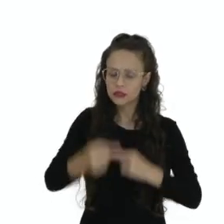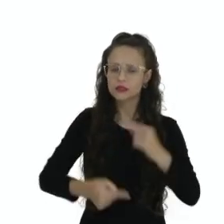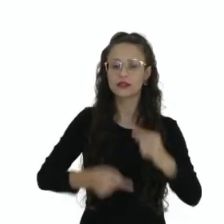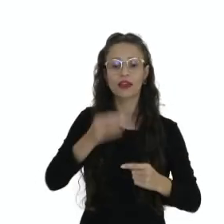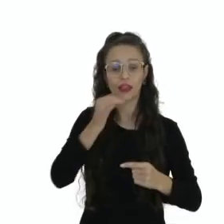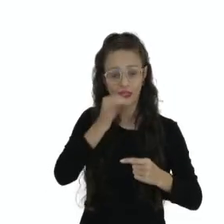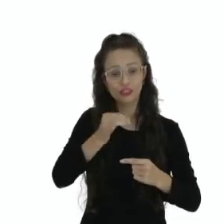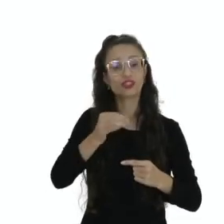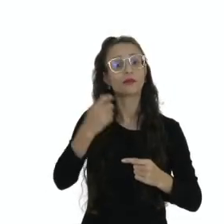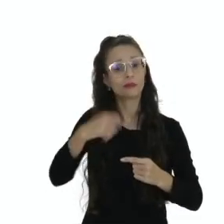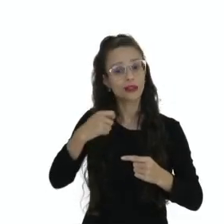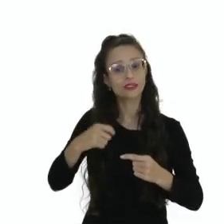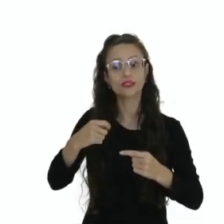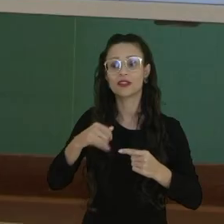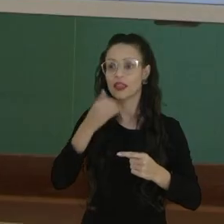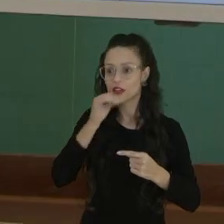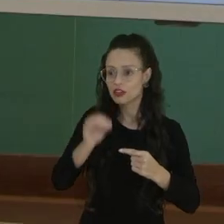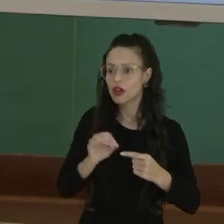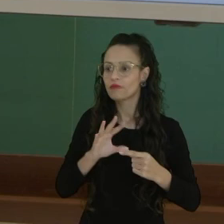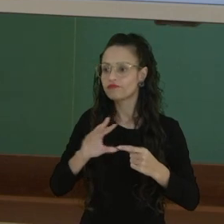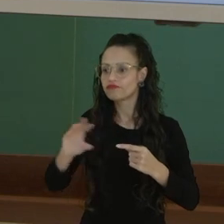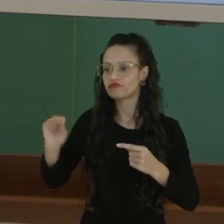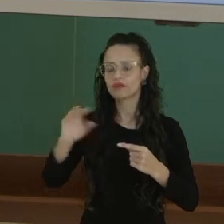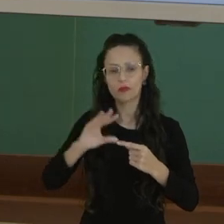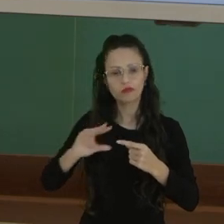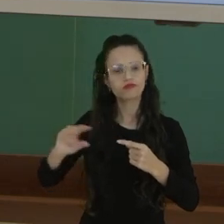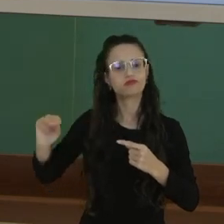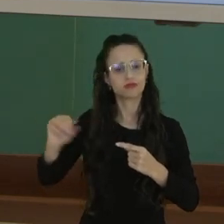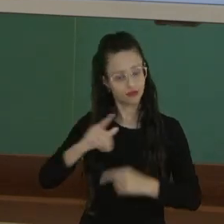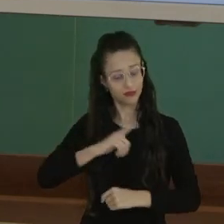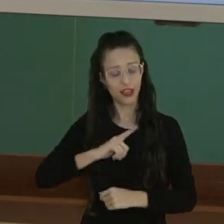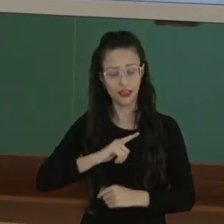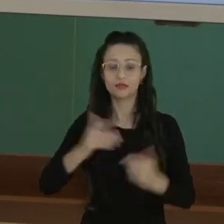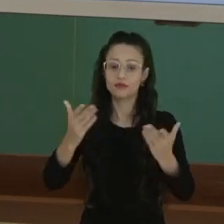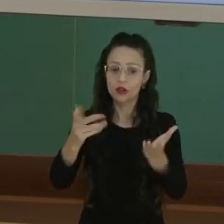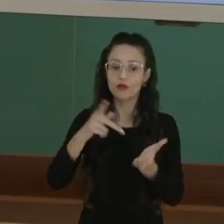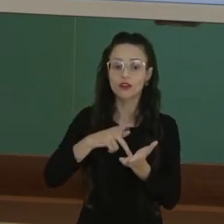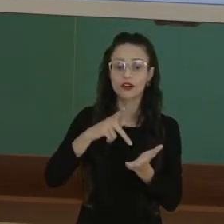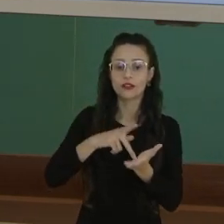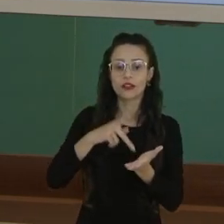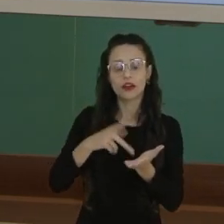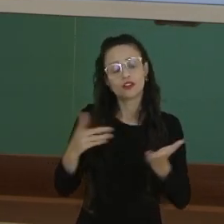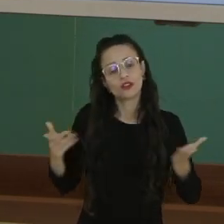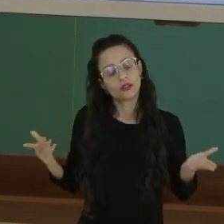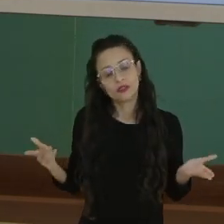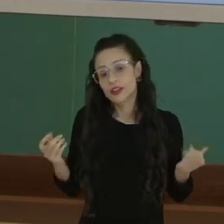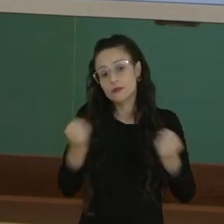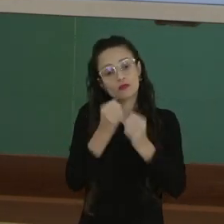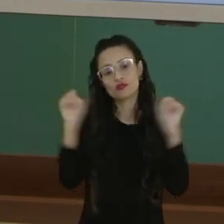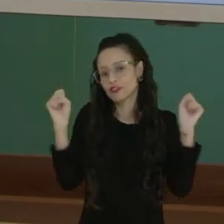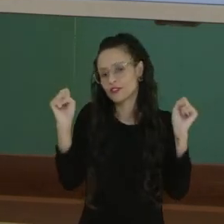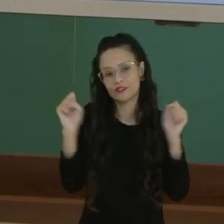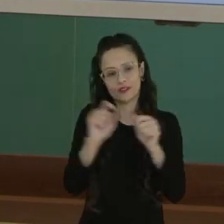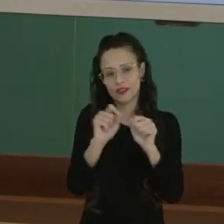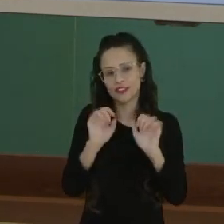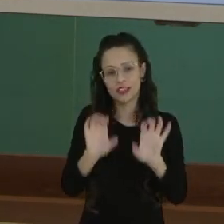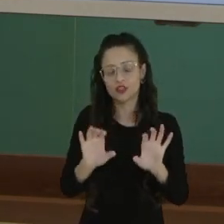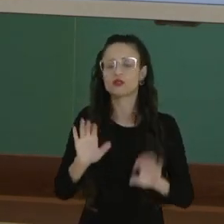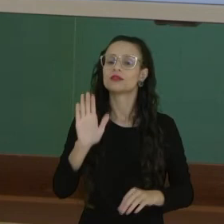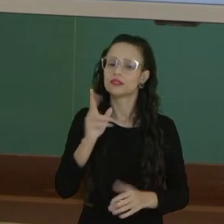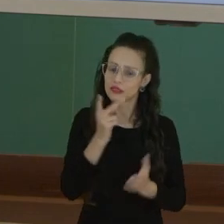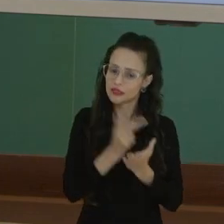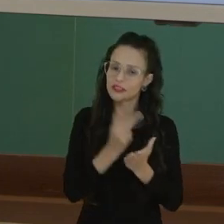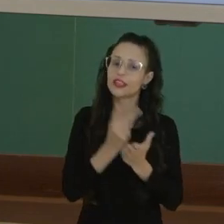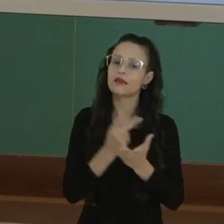é sempre dissipada, certo? Então vejam que na realidade, né, é impossível a gente fazer isso. Nós sempre